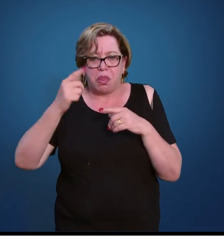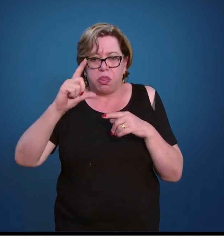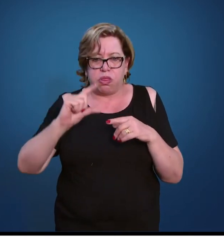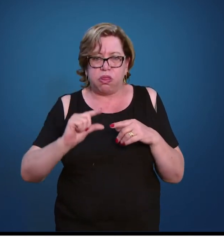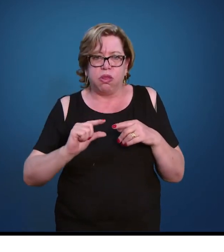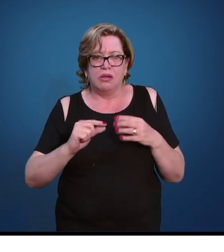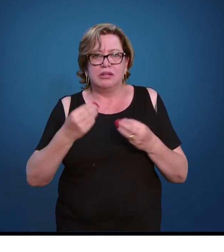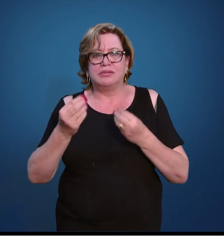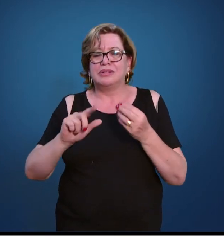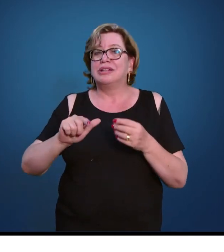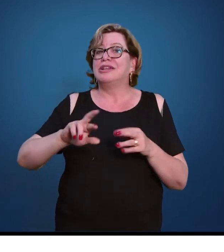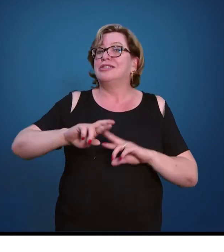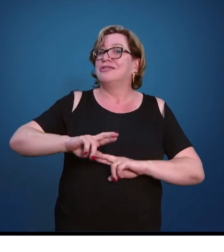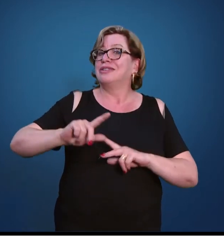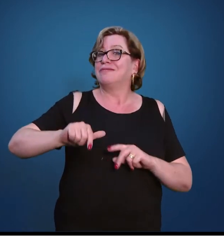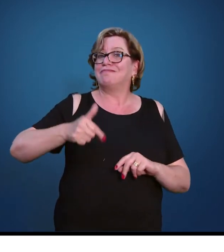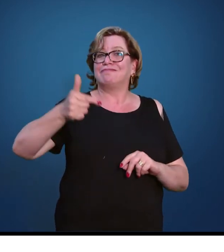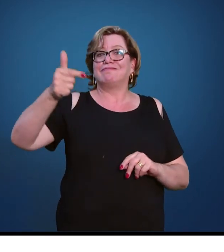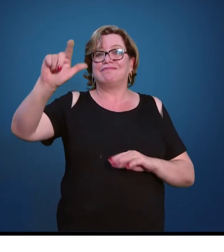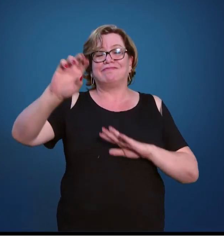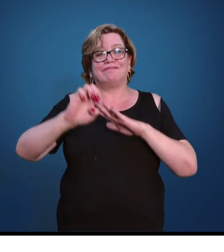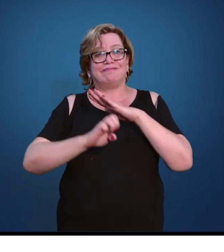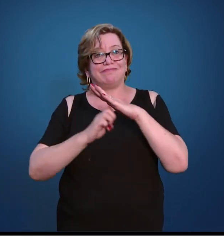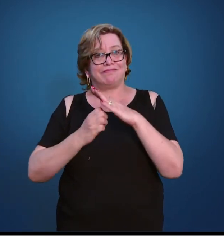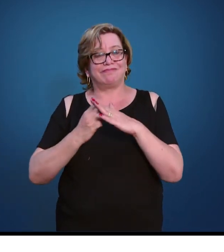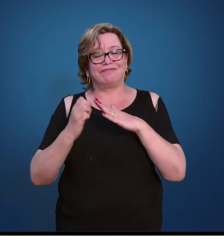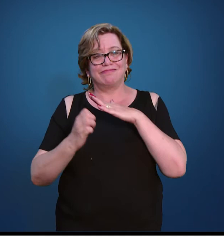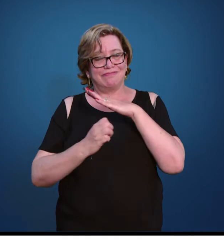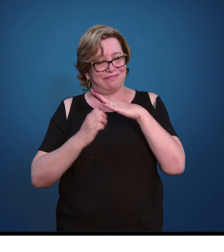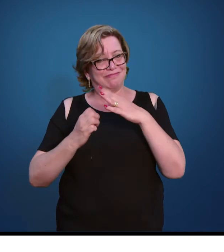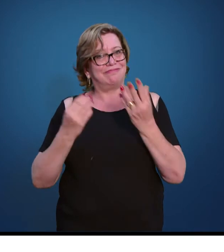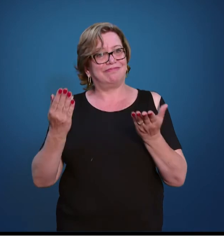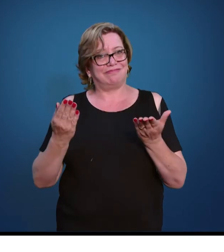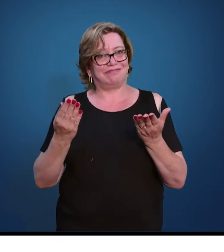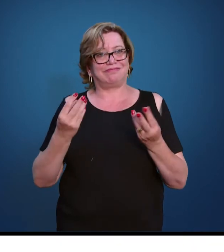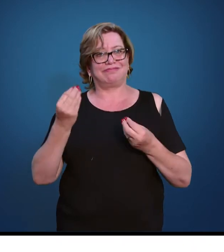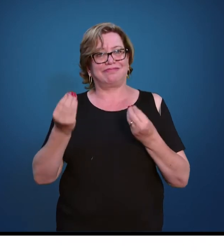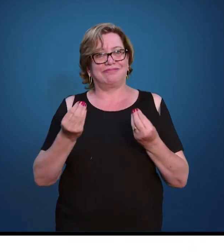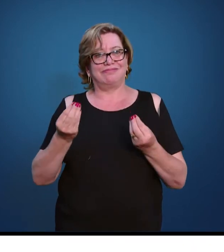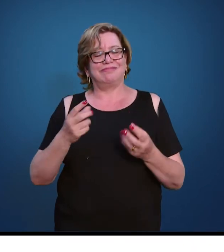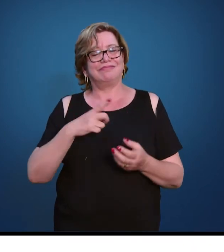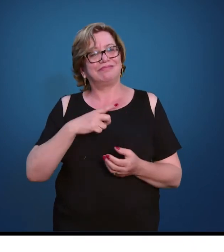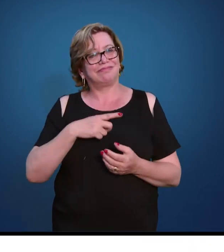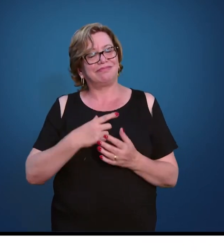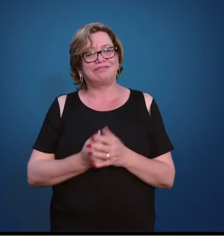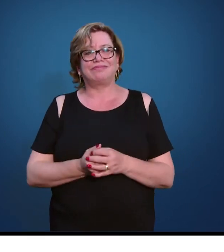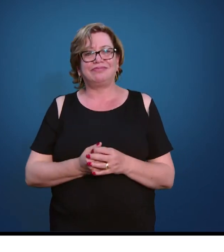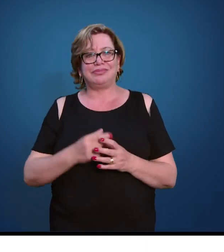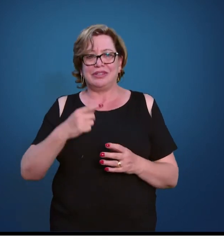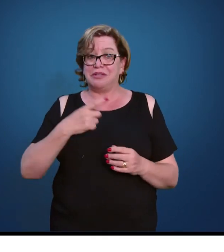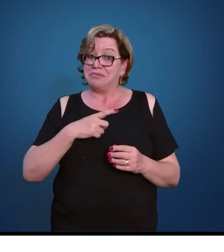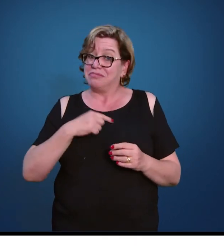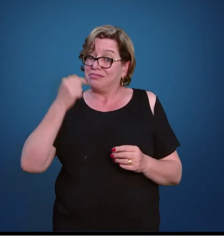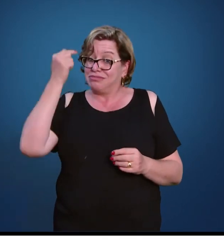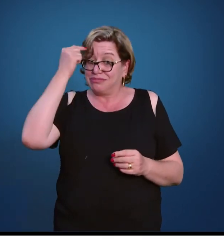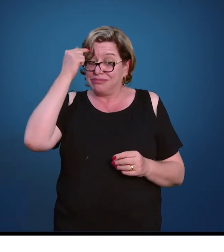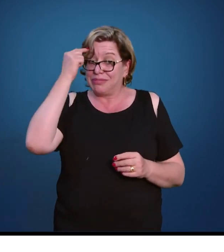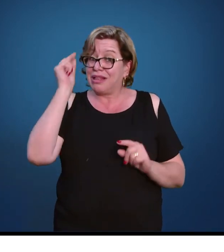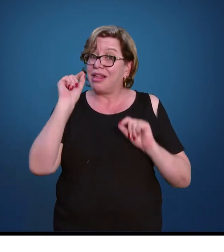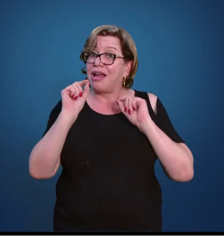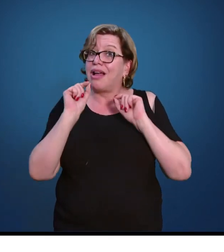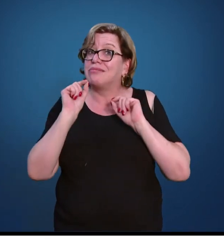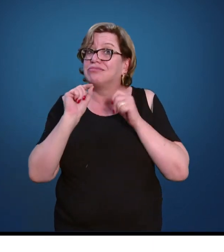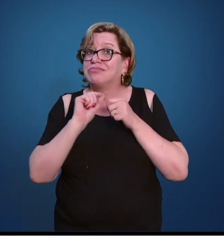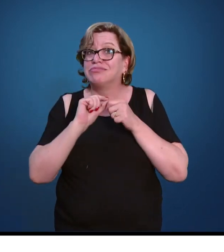abaixo do rendimento da evolução de receita que as outras empresas tiveram. Então eu tenho que rever alguma coisa